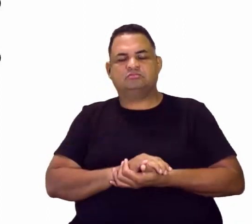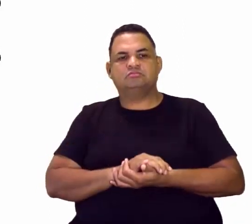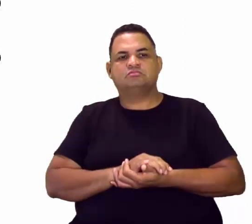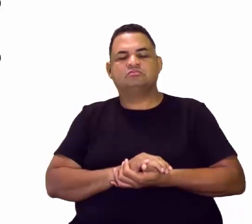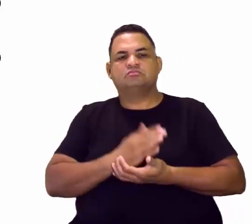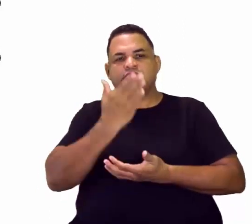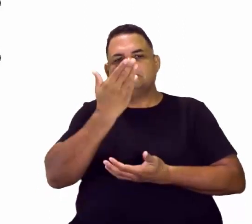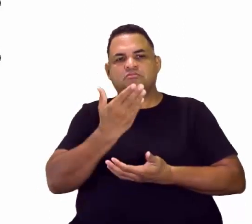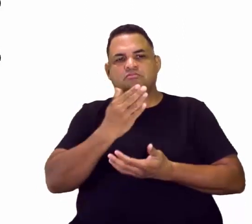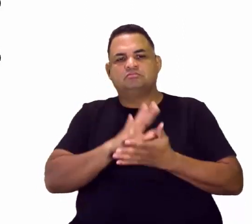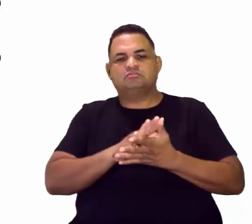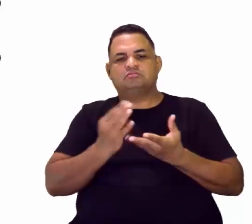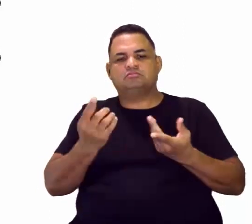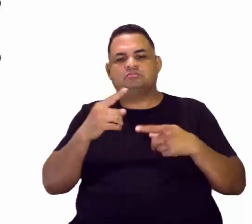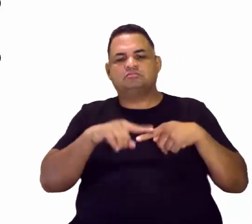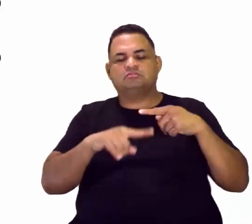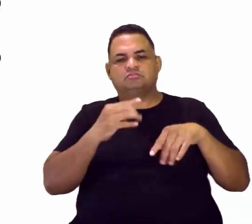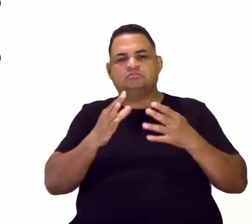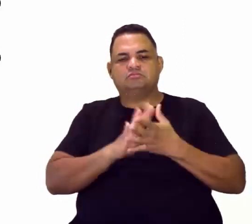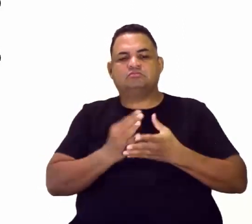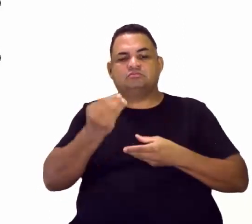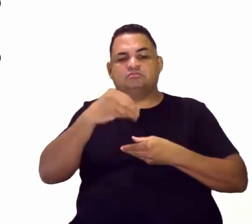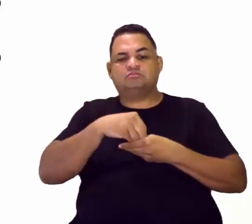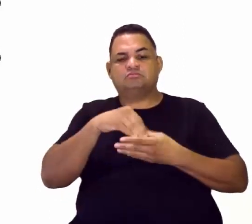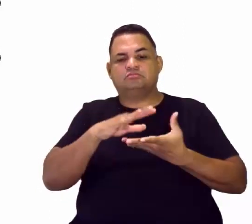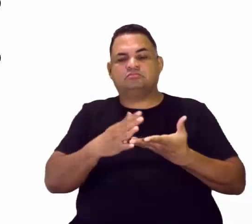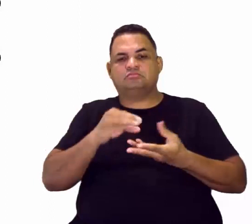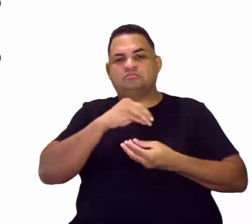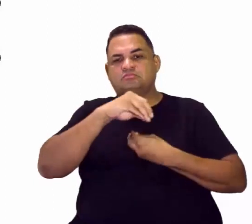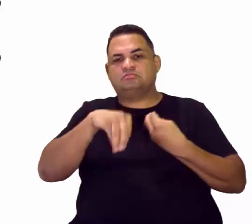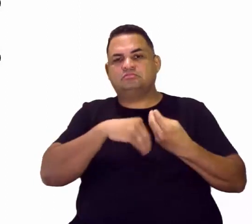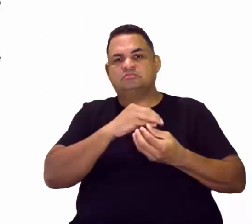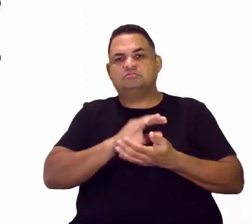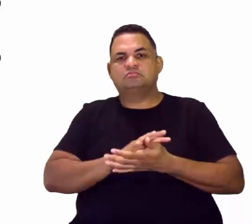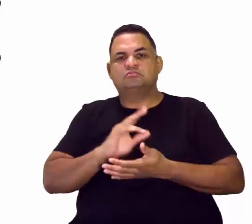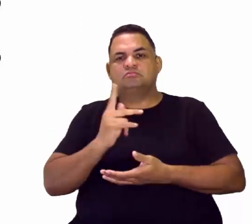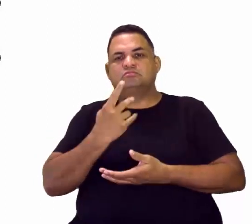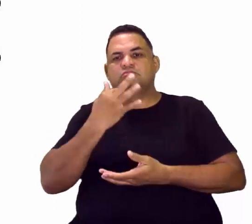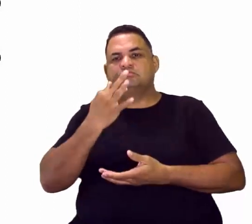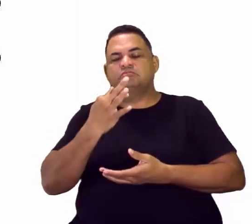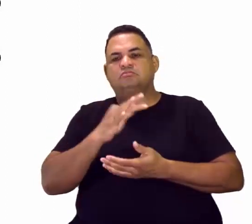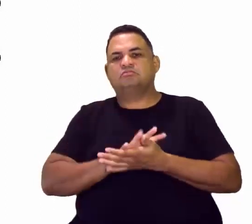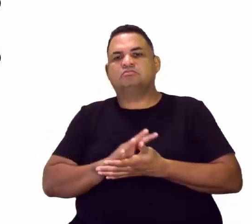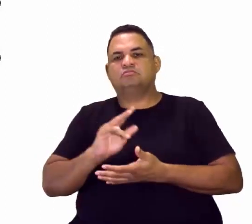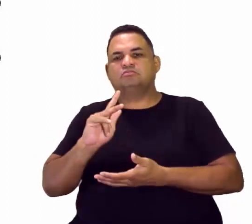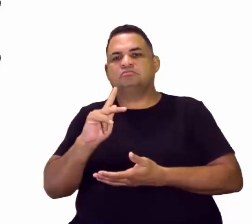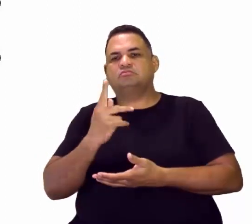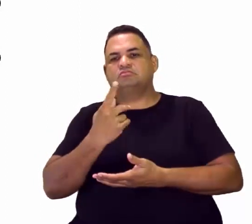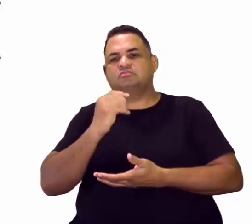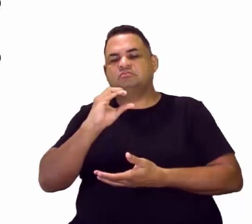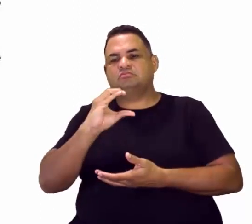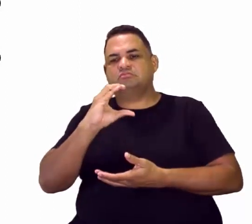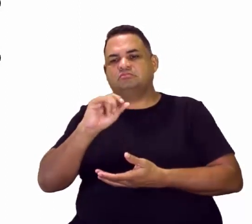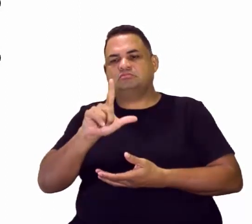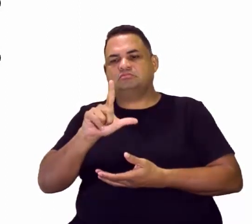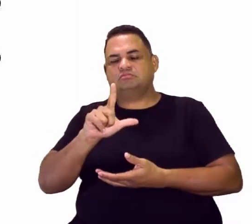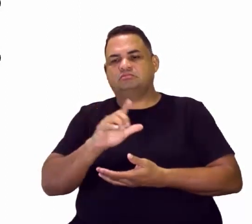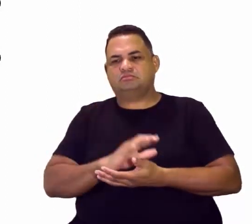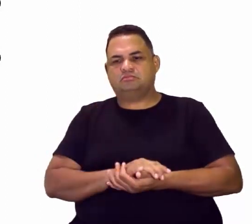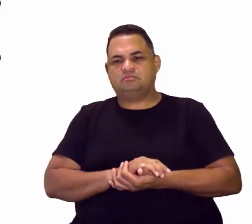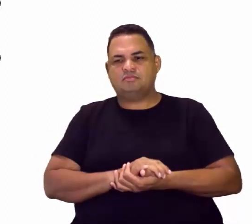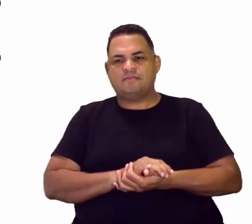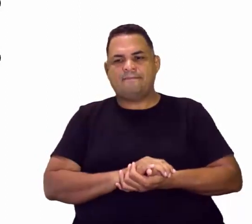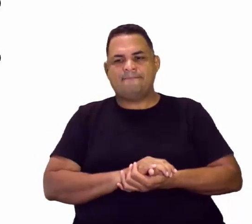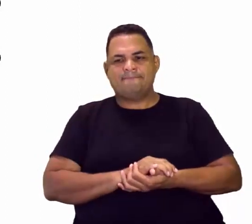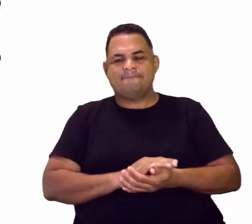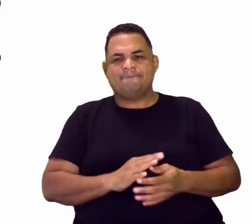que estão participando da composição de cada um. Aqui eu tenho hidrogênio e flúor, e aqui eu tenho hidrogênio e cloro. E aí ele